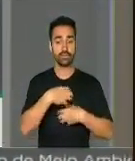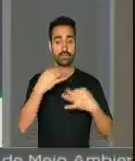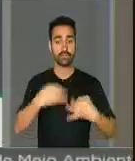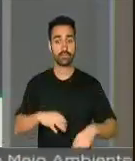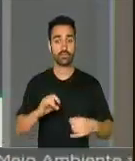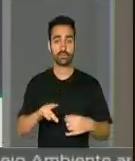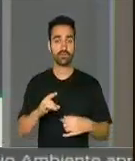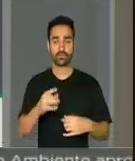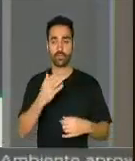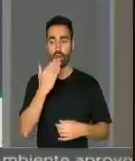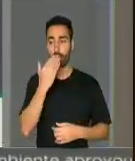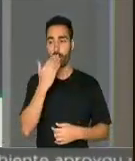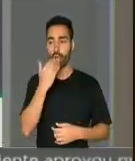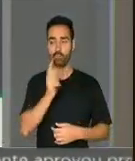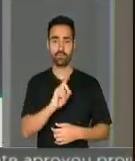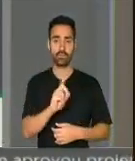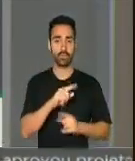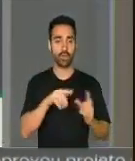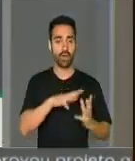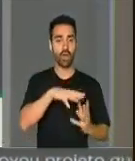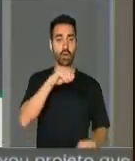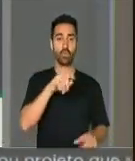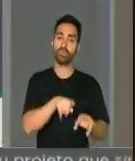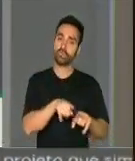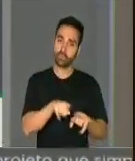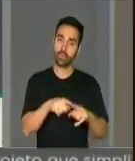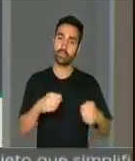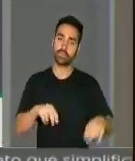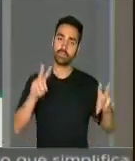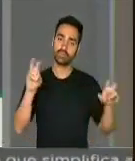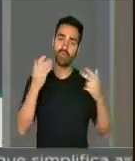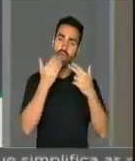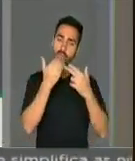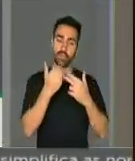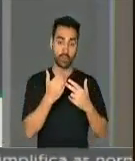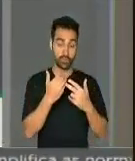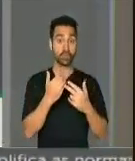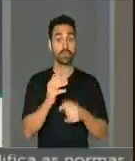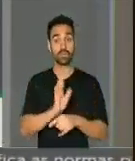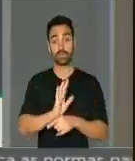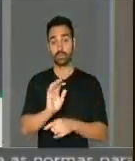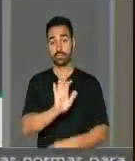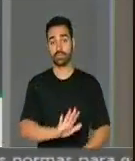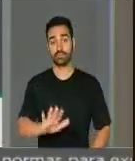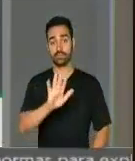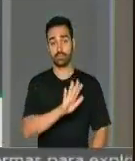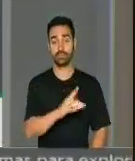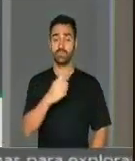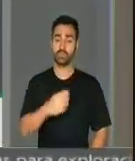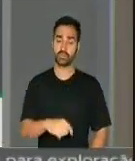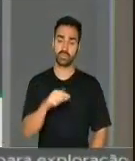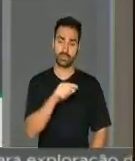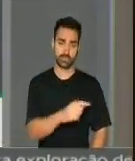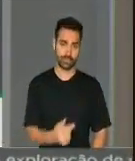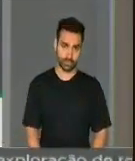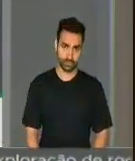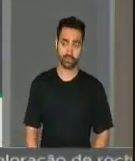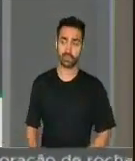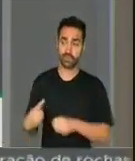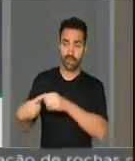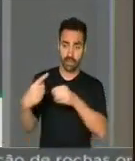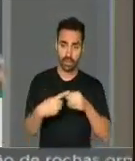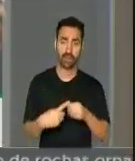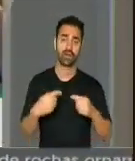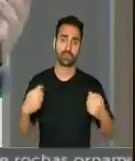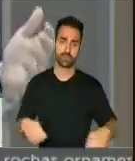se alimenta, mas que a alma também se alimenta, e o cinema nacional precisa disso, as cidades precisam